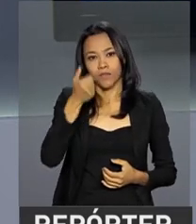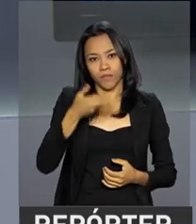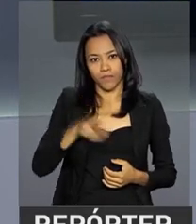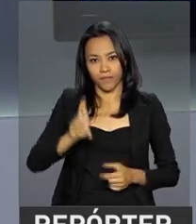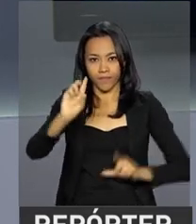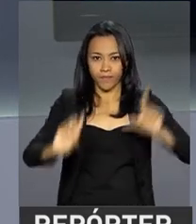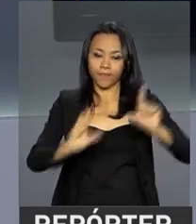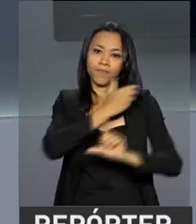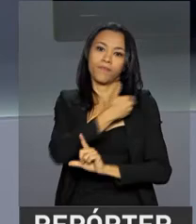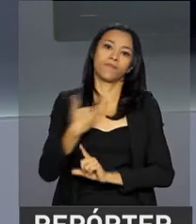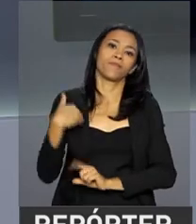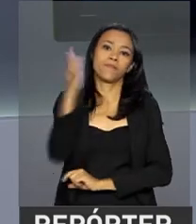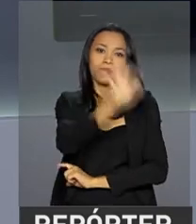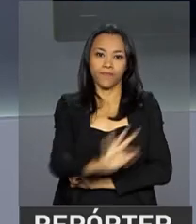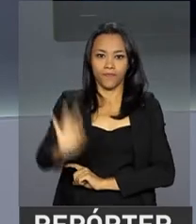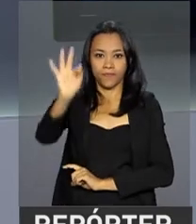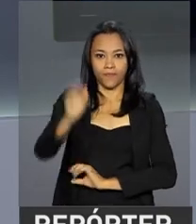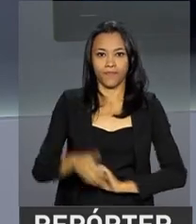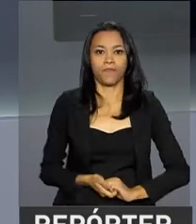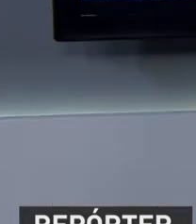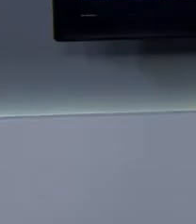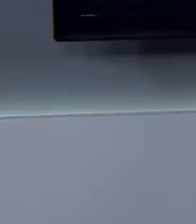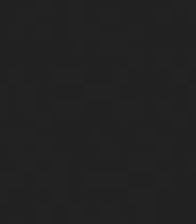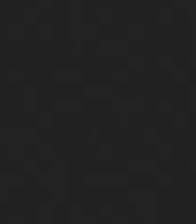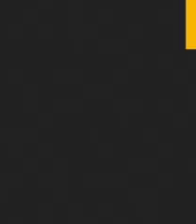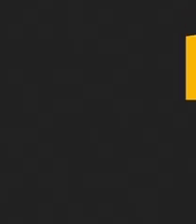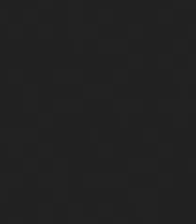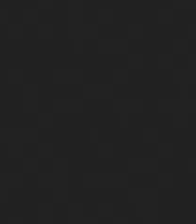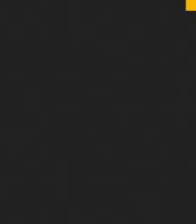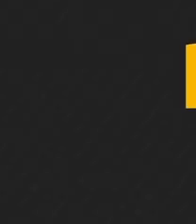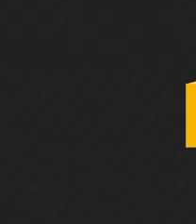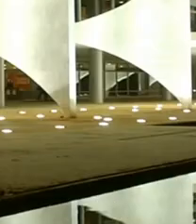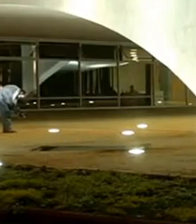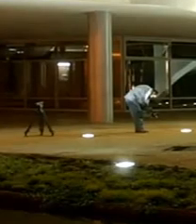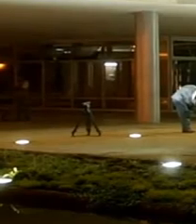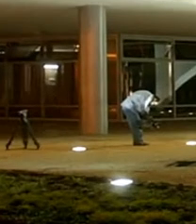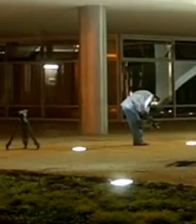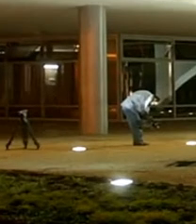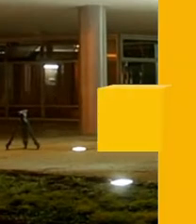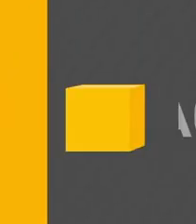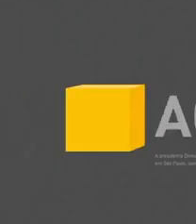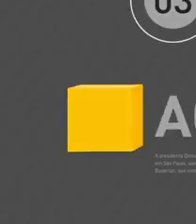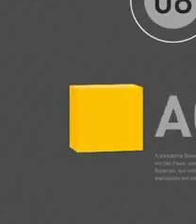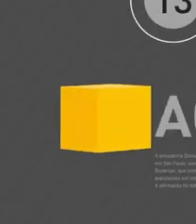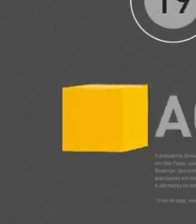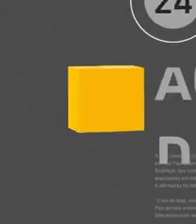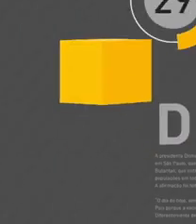gente na NBR, a TV do Governo Federal.